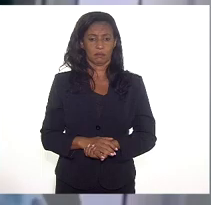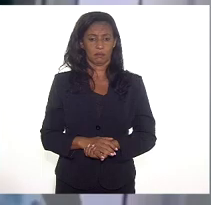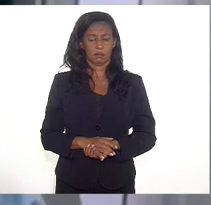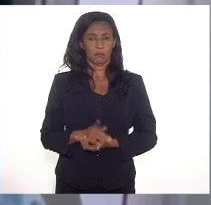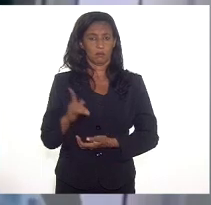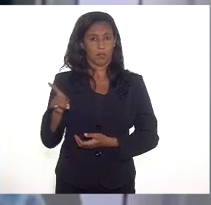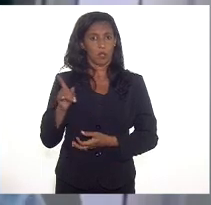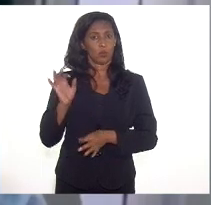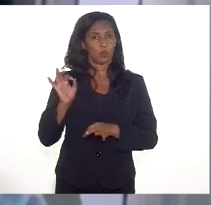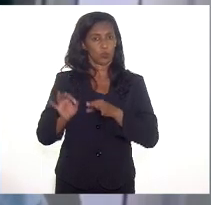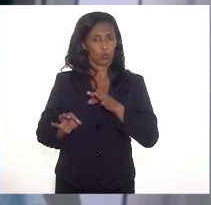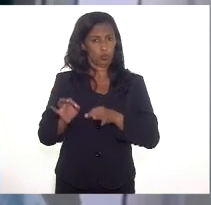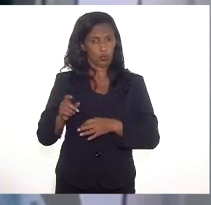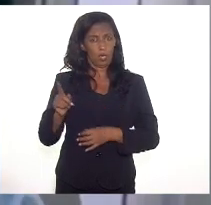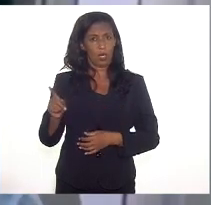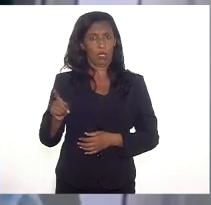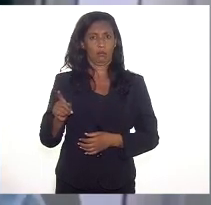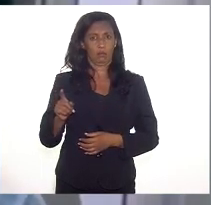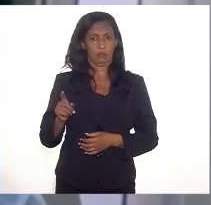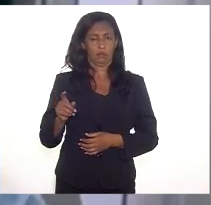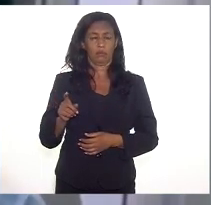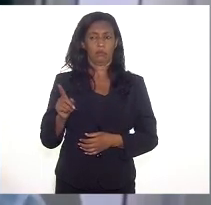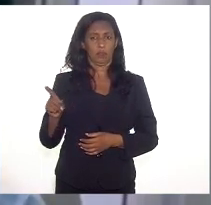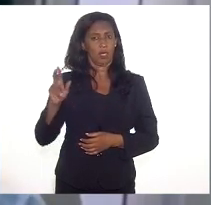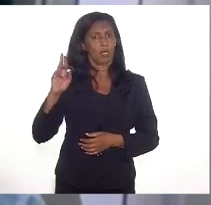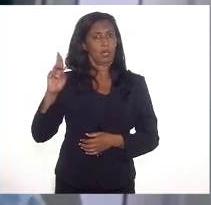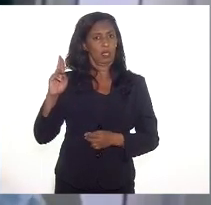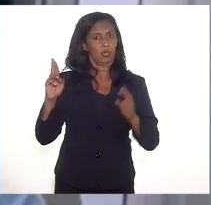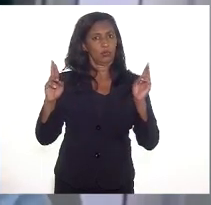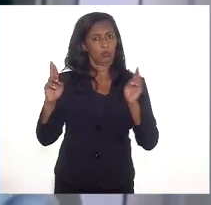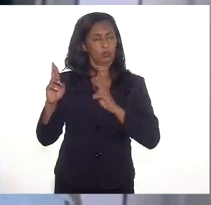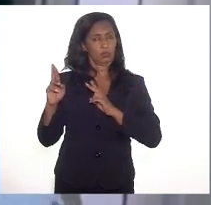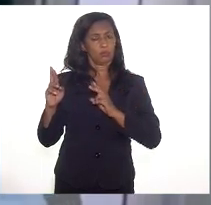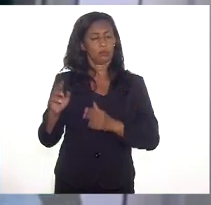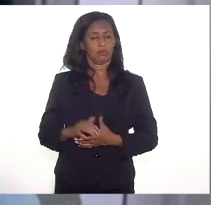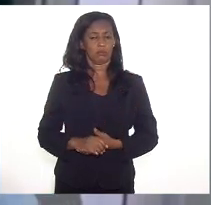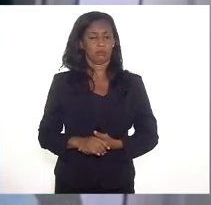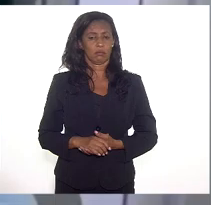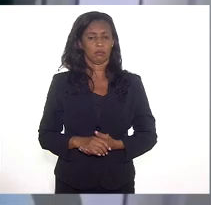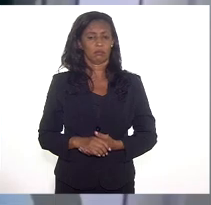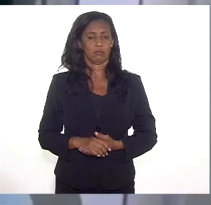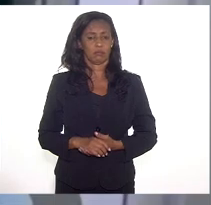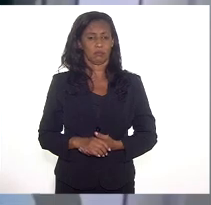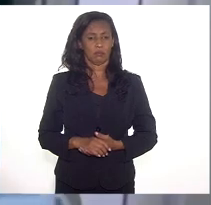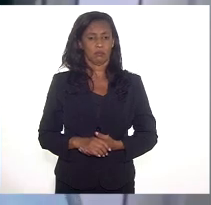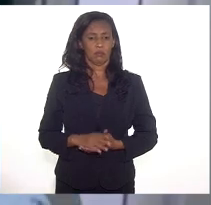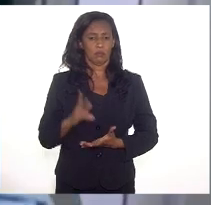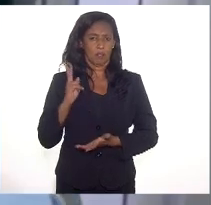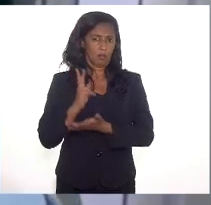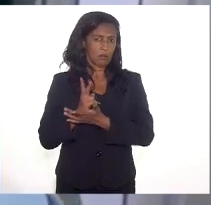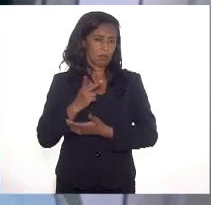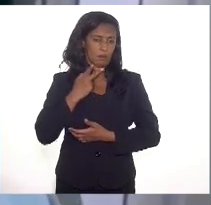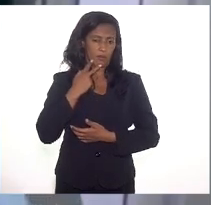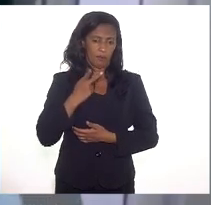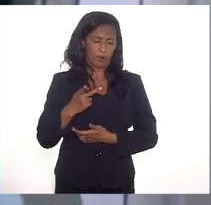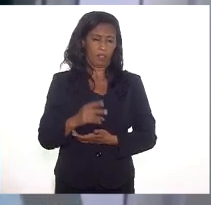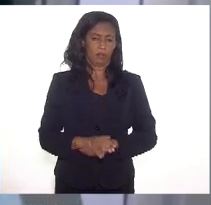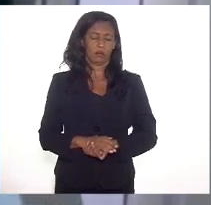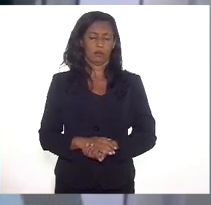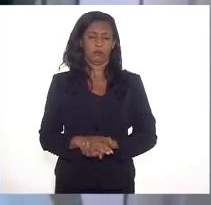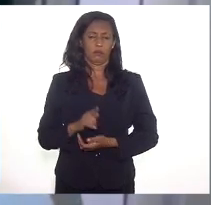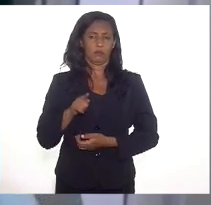sejam julgados, sejam responsabilizados, porque isso não pode... Eu tenho dito o seguinte, deputada Marta Rocha, esse é